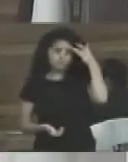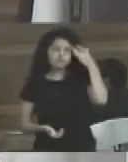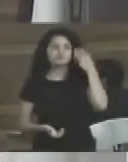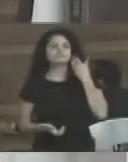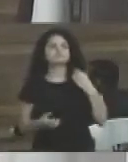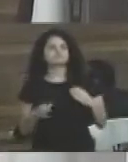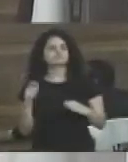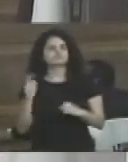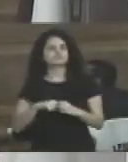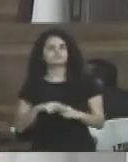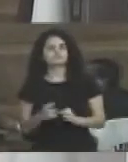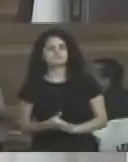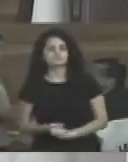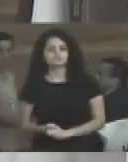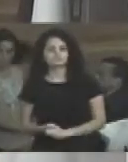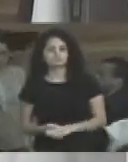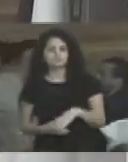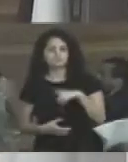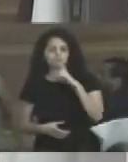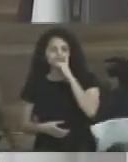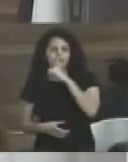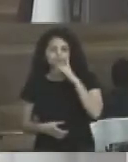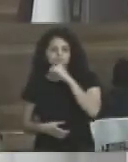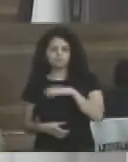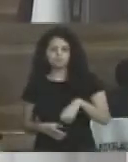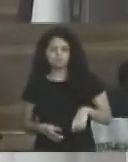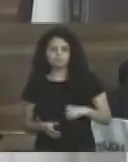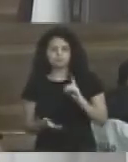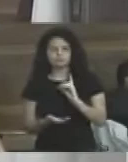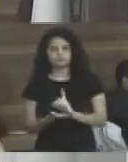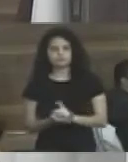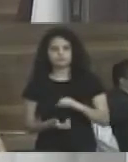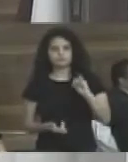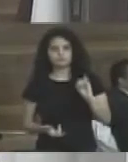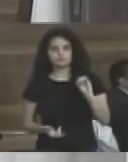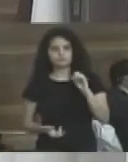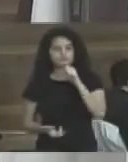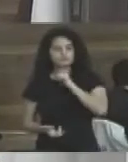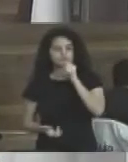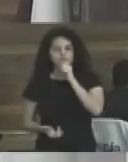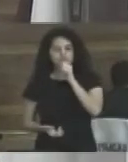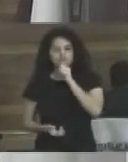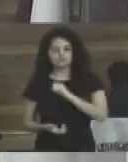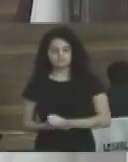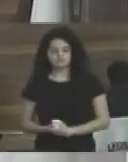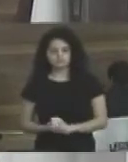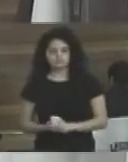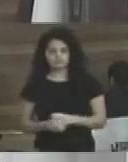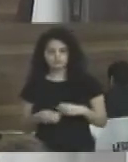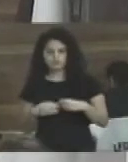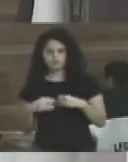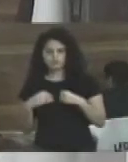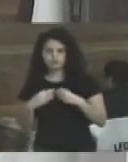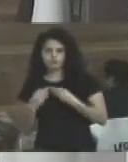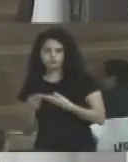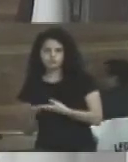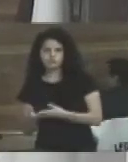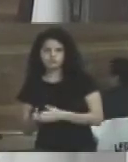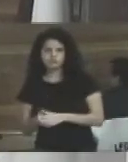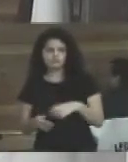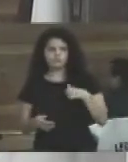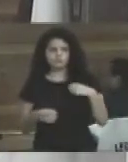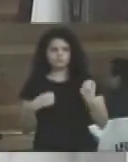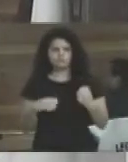Para quem não sabe, no domingo foi o dia do idoso. E eu deixei aqui, eu falei assim, eu tenho que falar